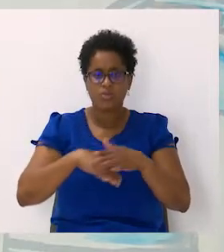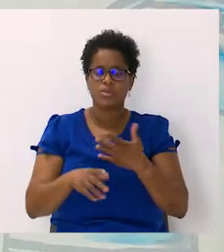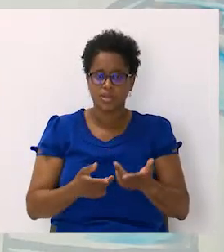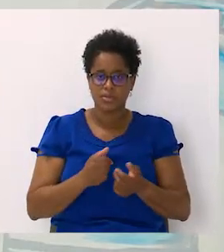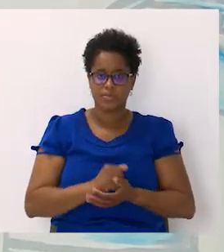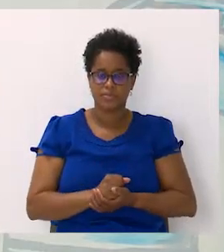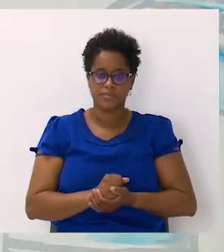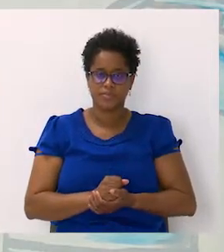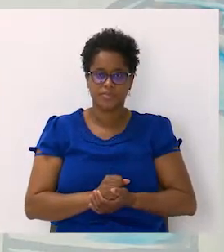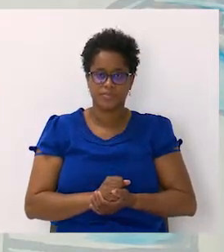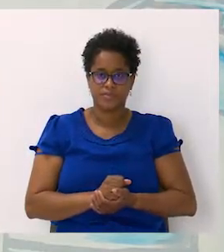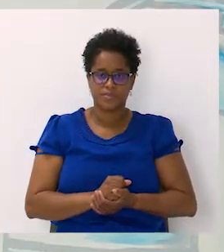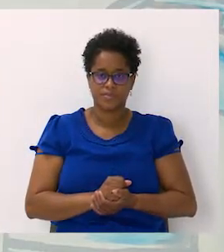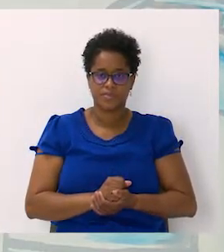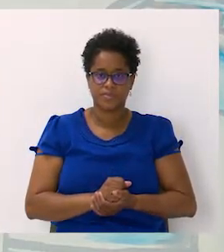fazer?